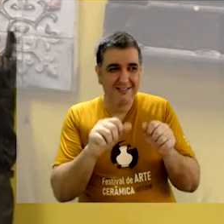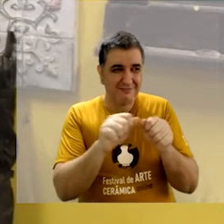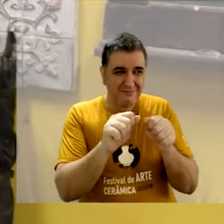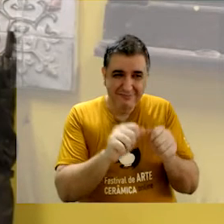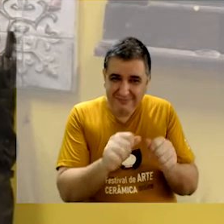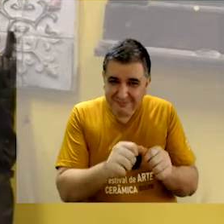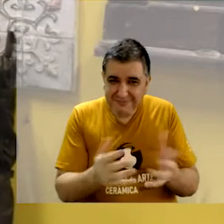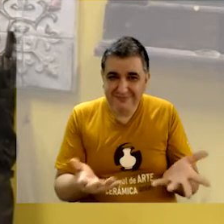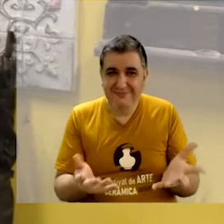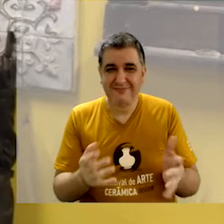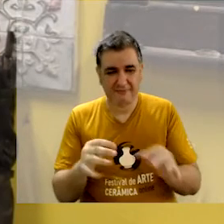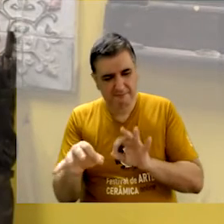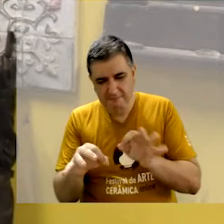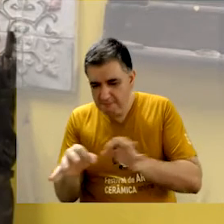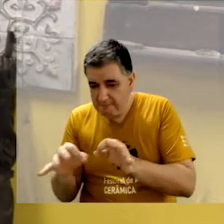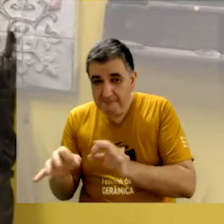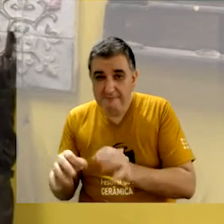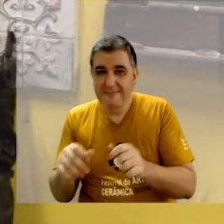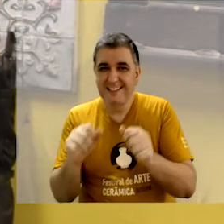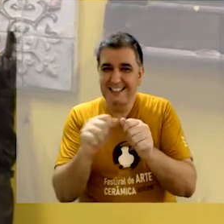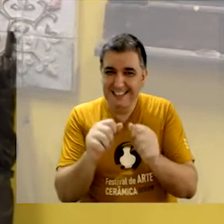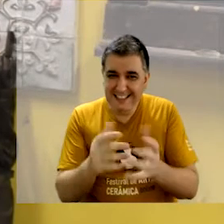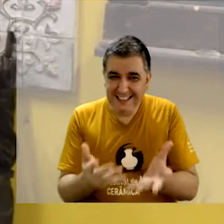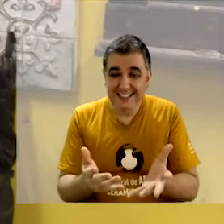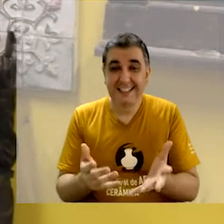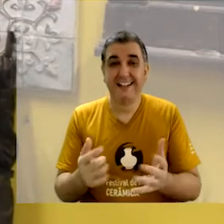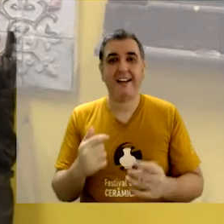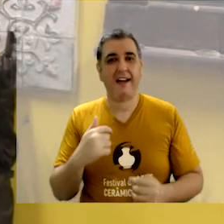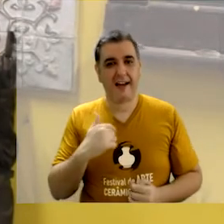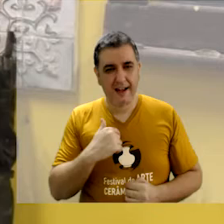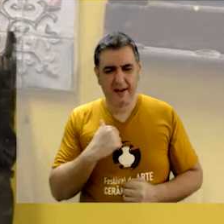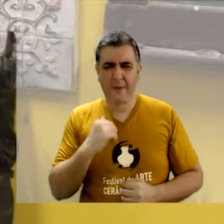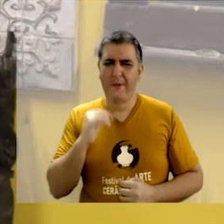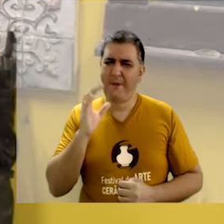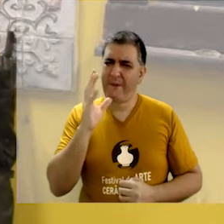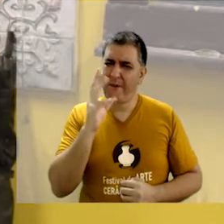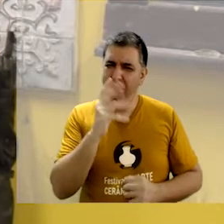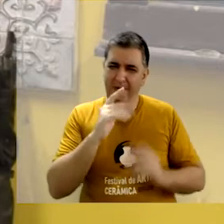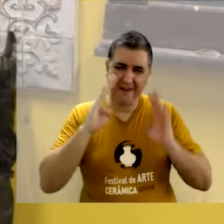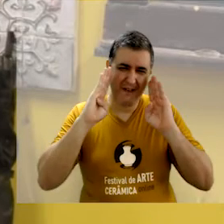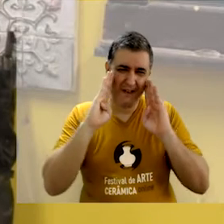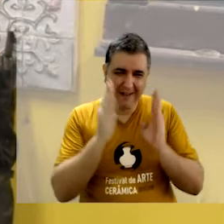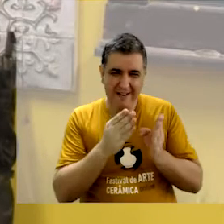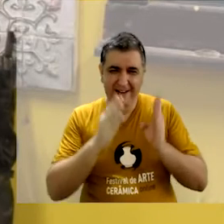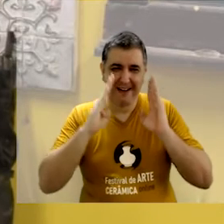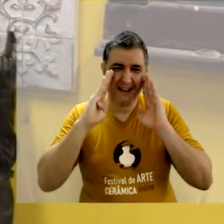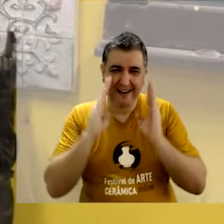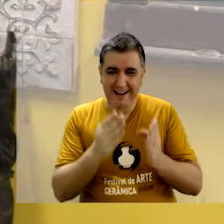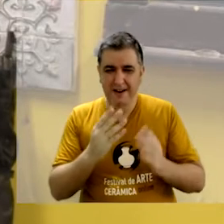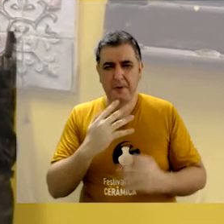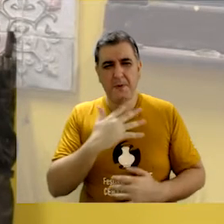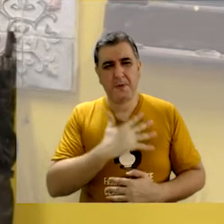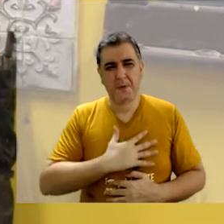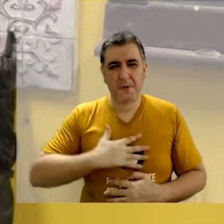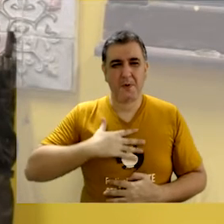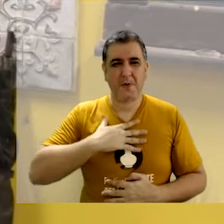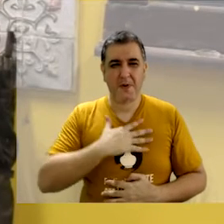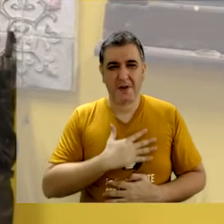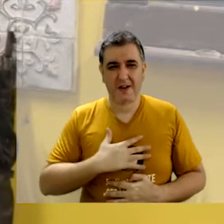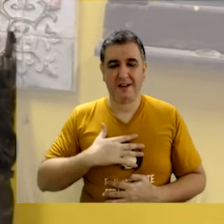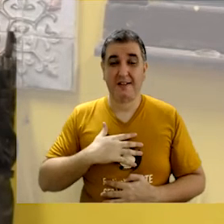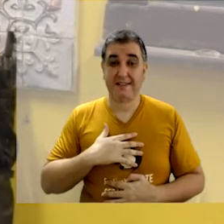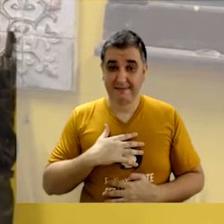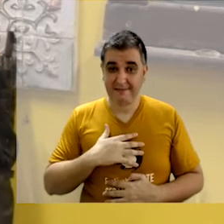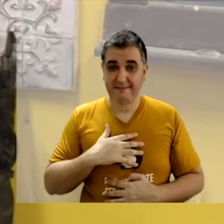deitar um pouco nela e durar muito tempo, isso acontece, né? Como eu acho que tive alguns momentos que eu interrompi